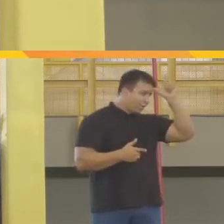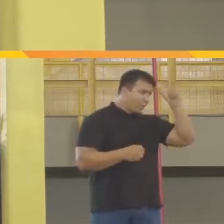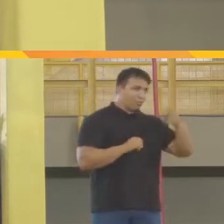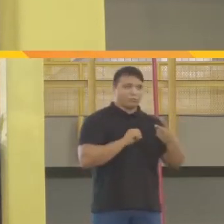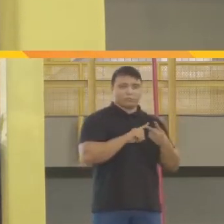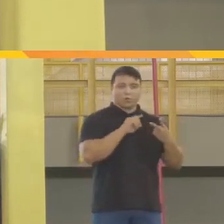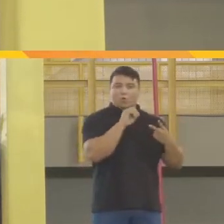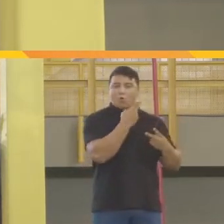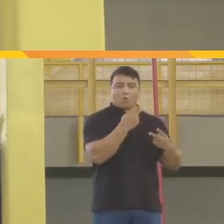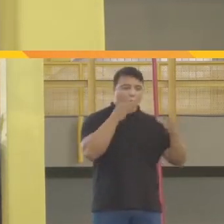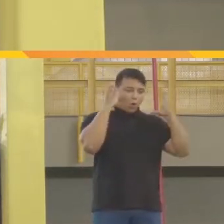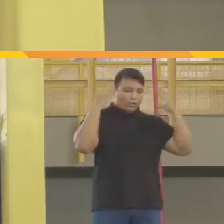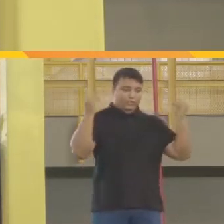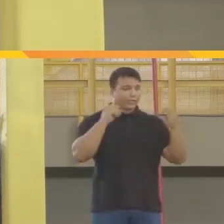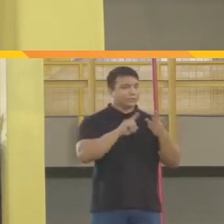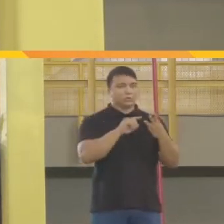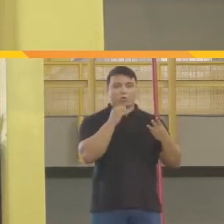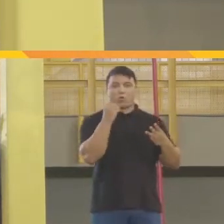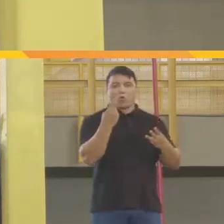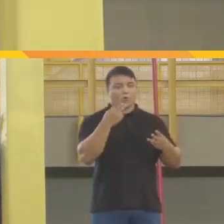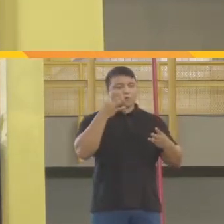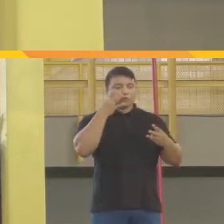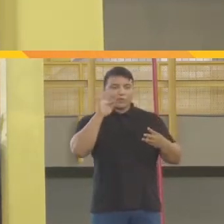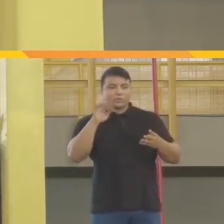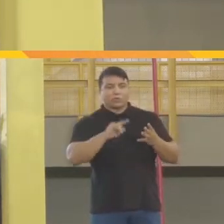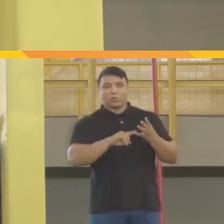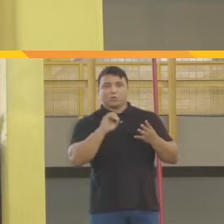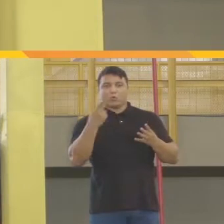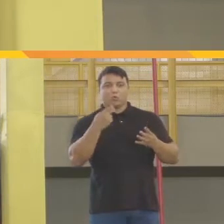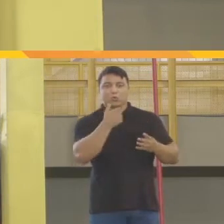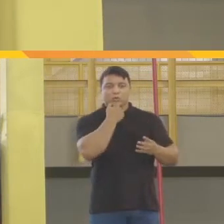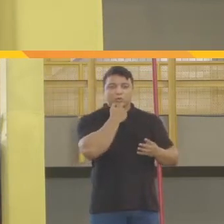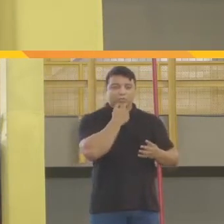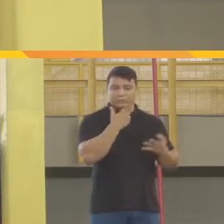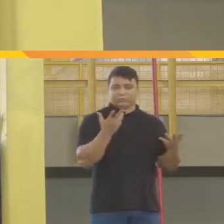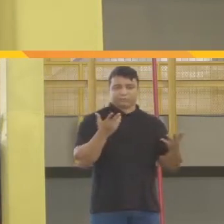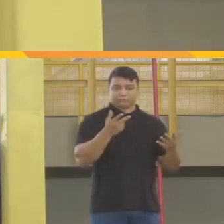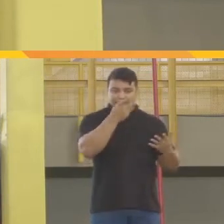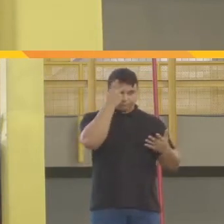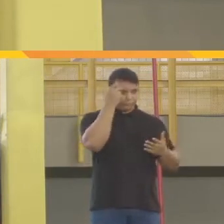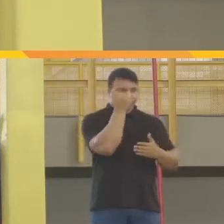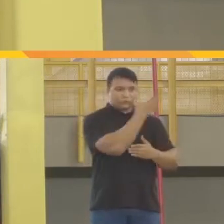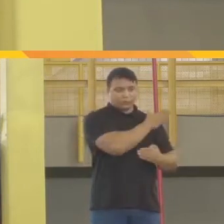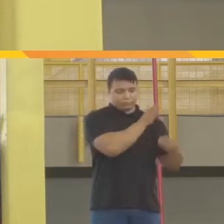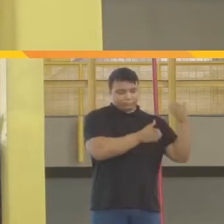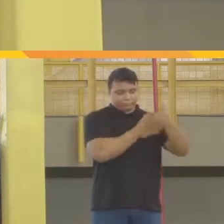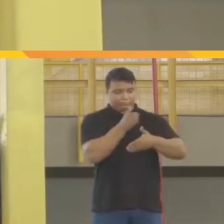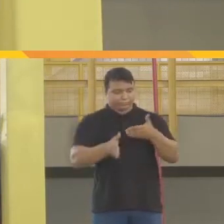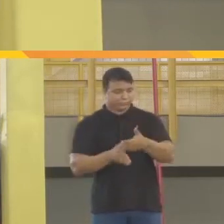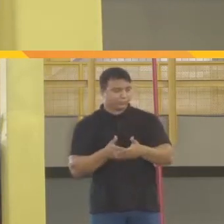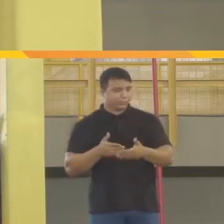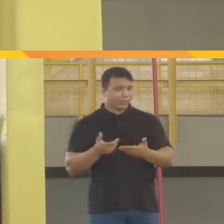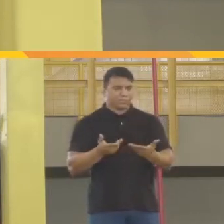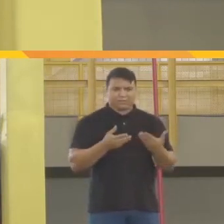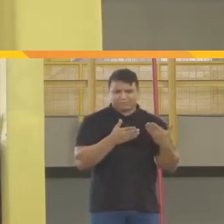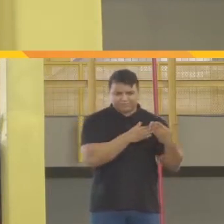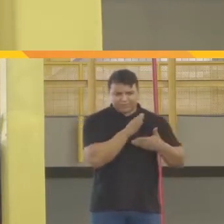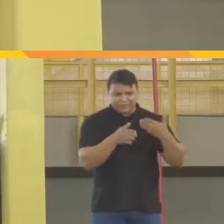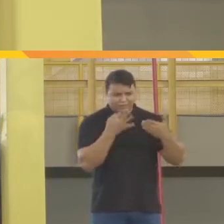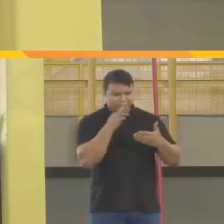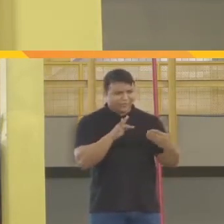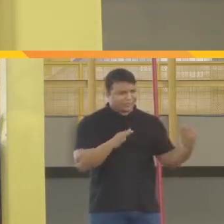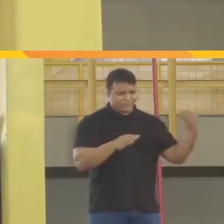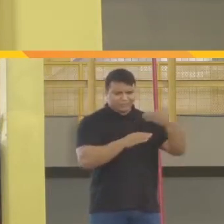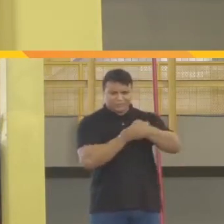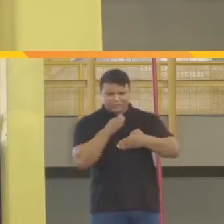era holandês, ou era francês, ou era inglês. Então vinham, professor, mas vinha francês, mesmo